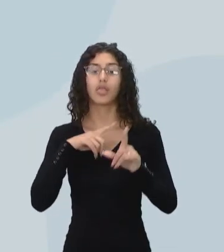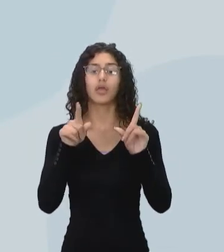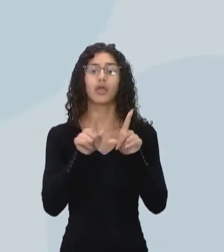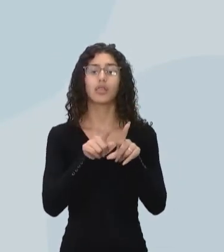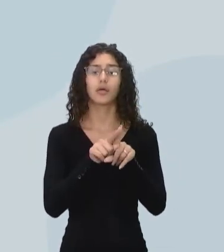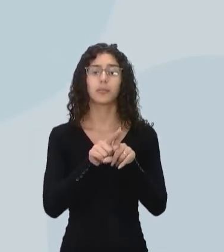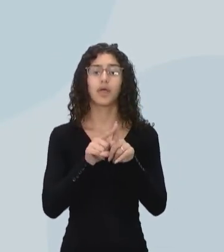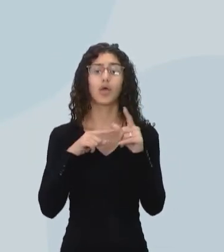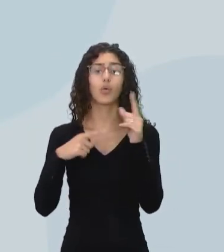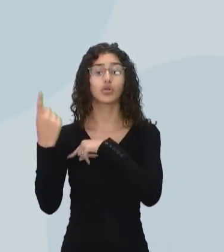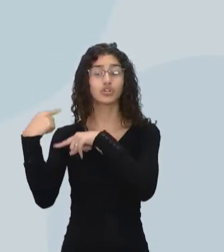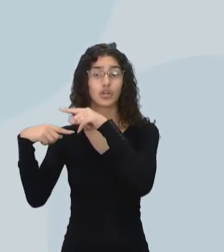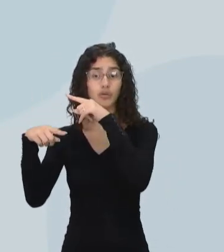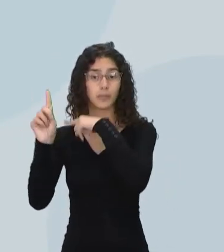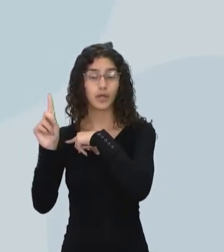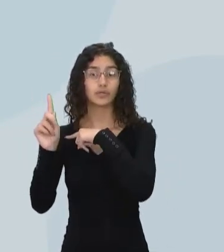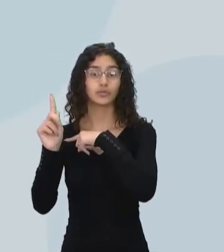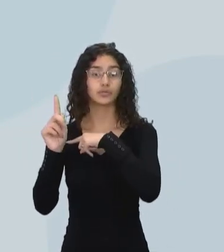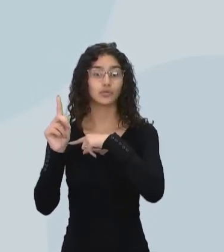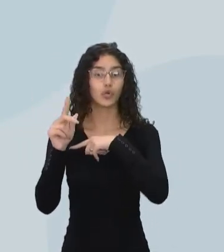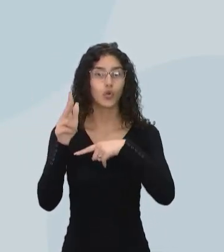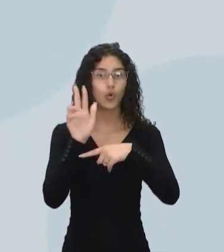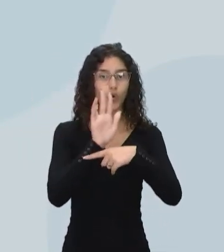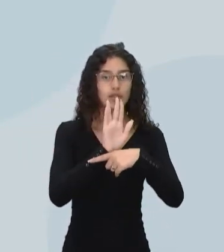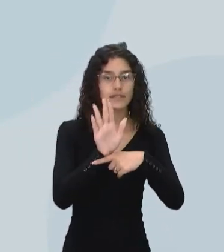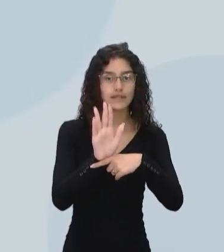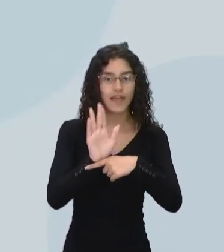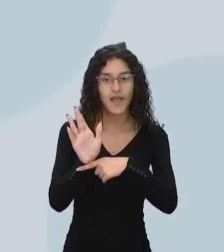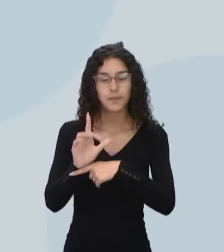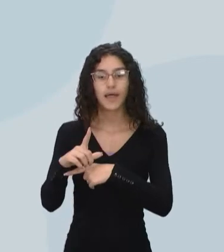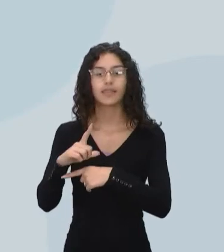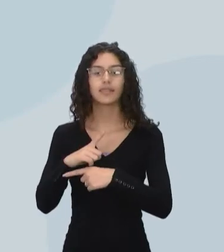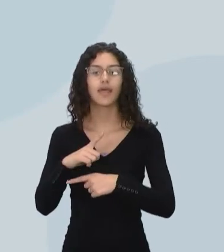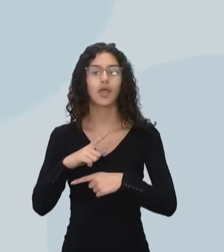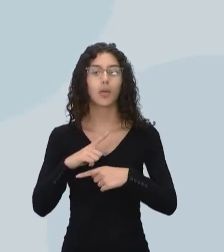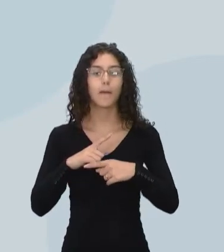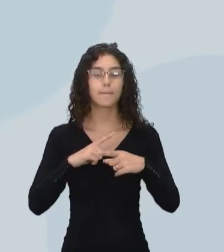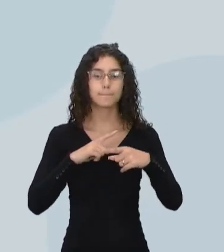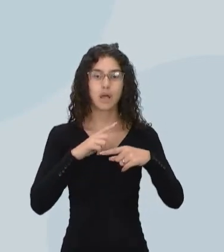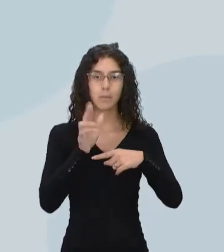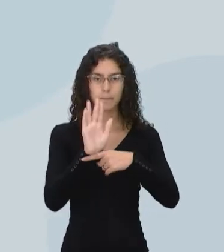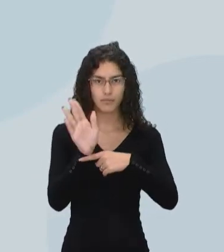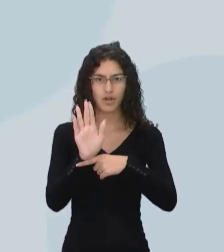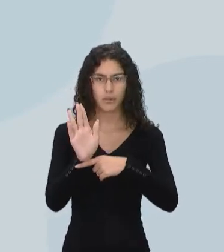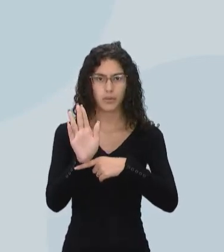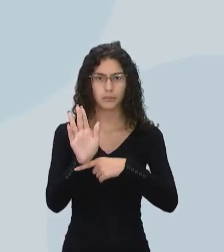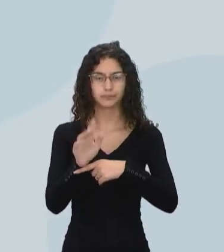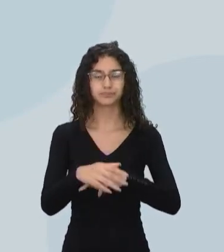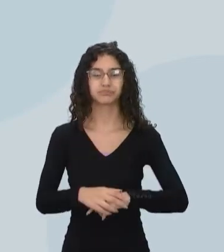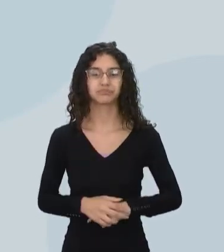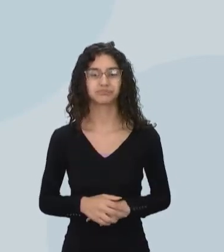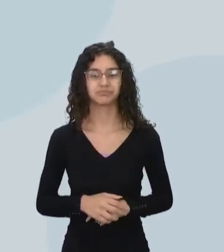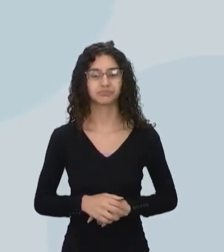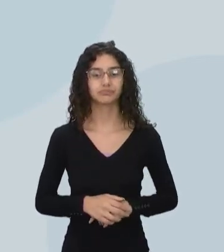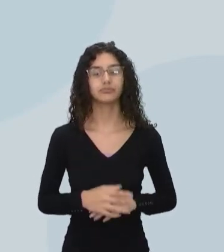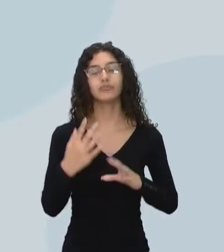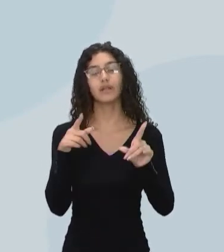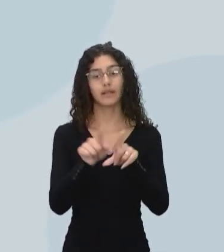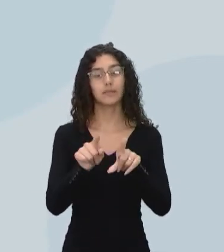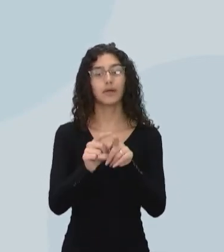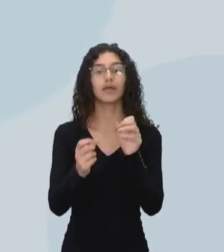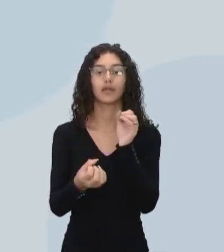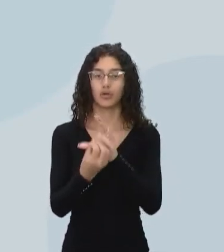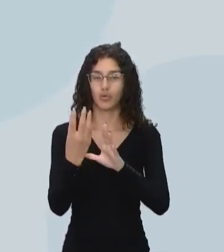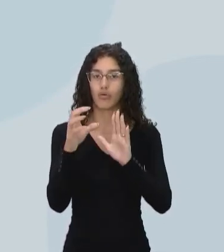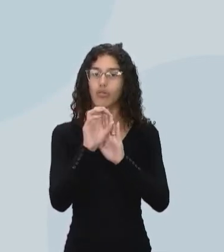também o desenvolvimento do cinema. Então aqui nós temos um projetor de cinema, que também surgiu